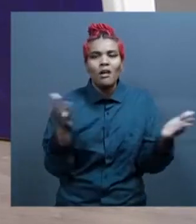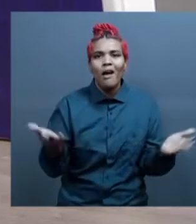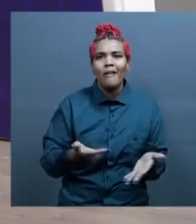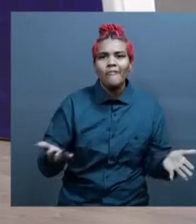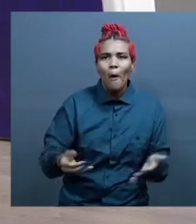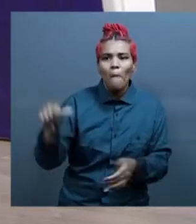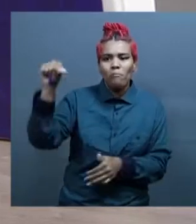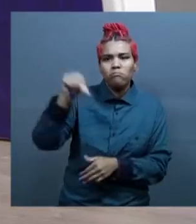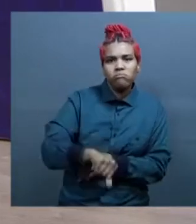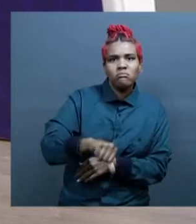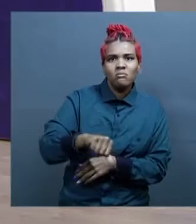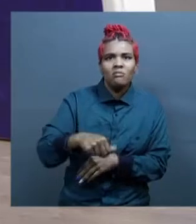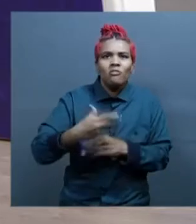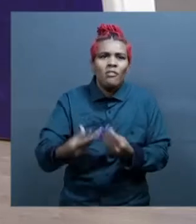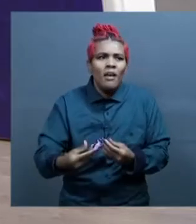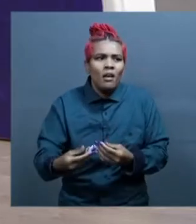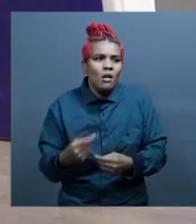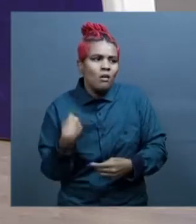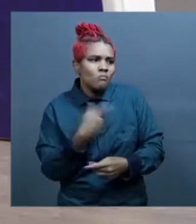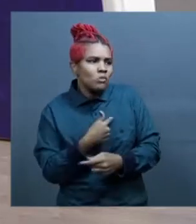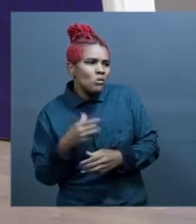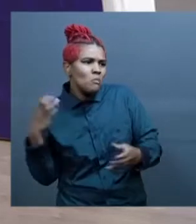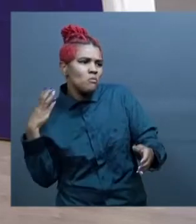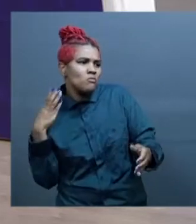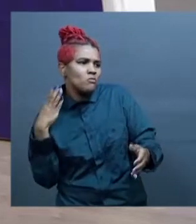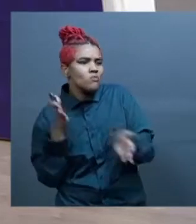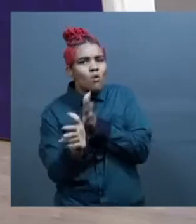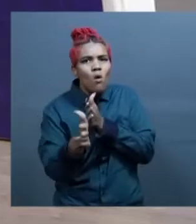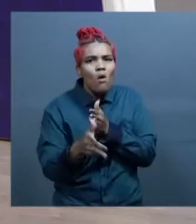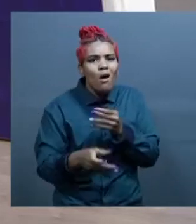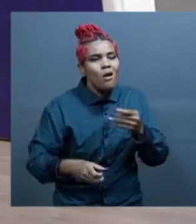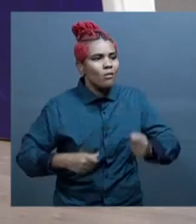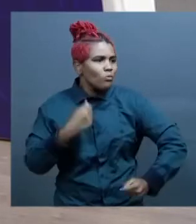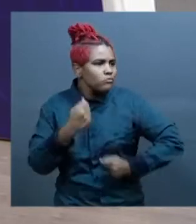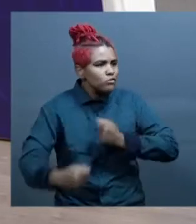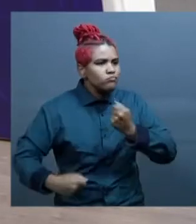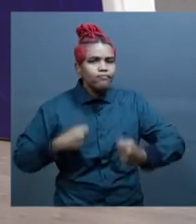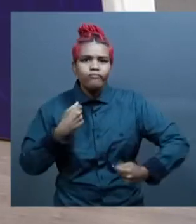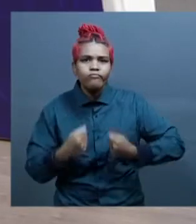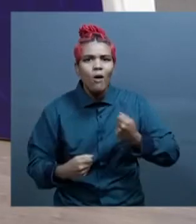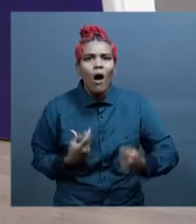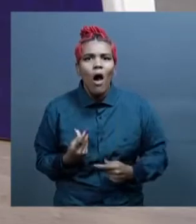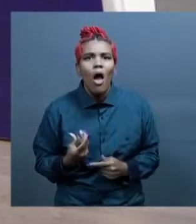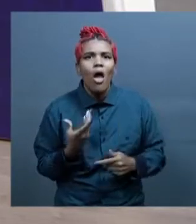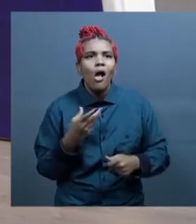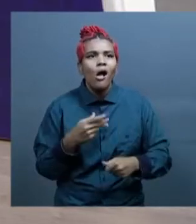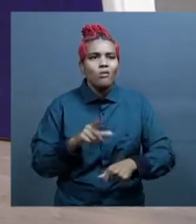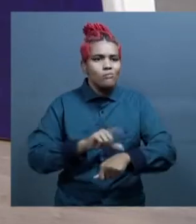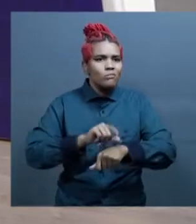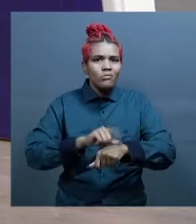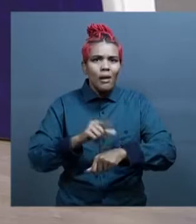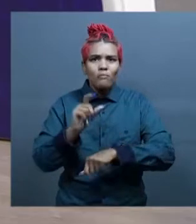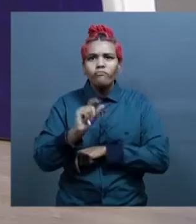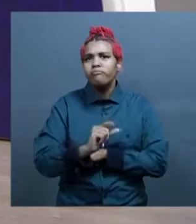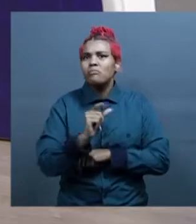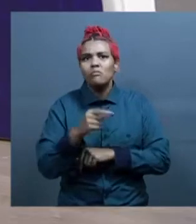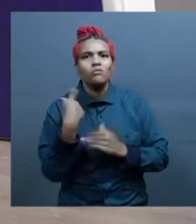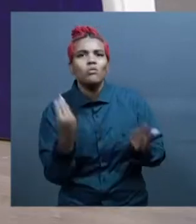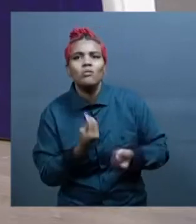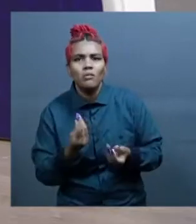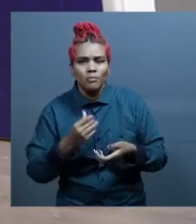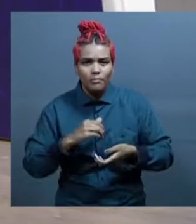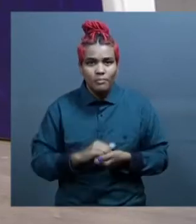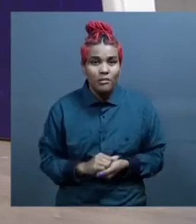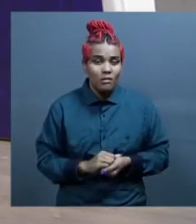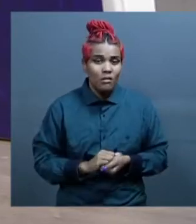contra o tempo nesta dinâmica como essa conta vai fechar é uma coisa difícil fechar nenhum acordo de paris 2015 ele